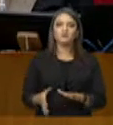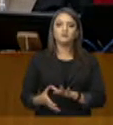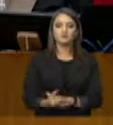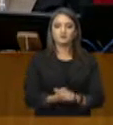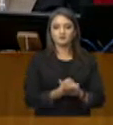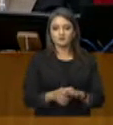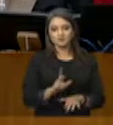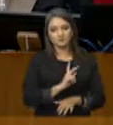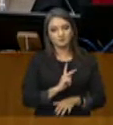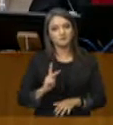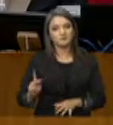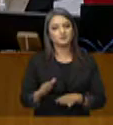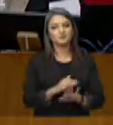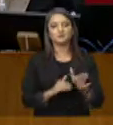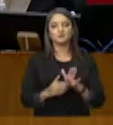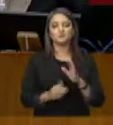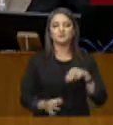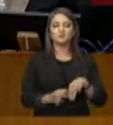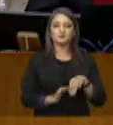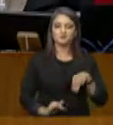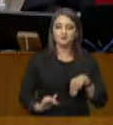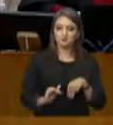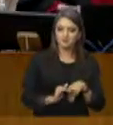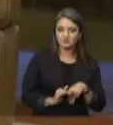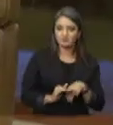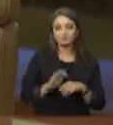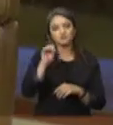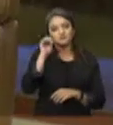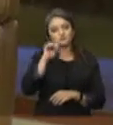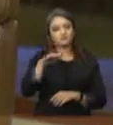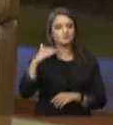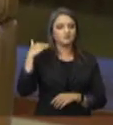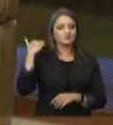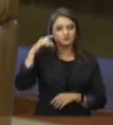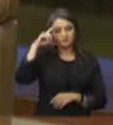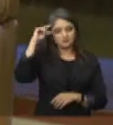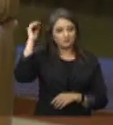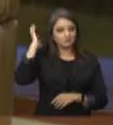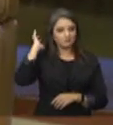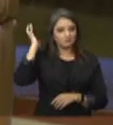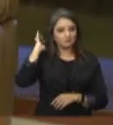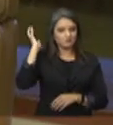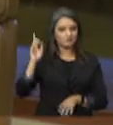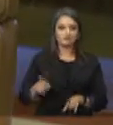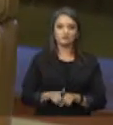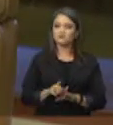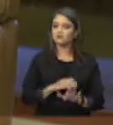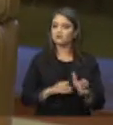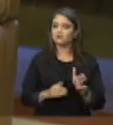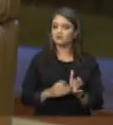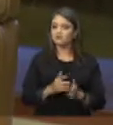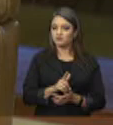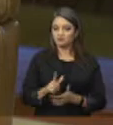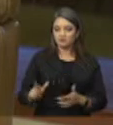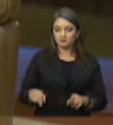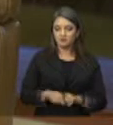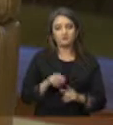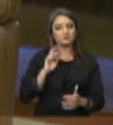ministros Cármen Lúcia Rosa ver os eminentes pares Edson